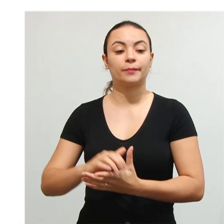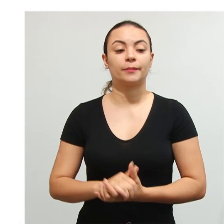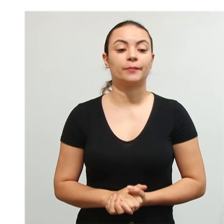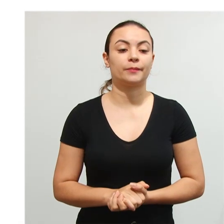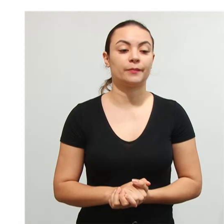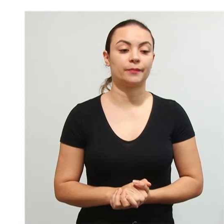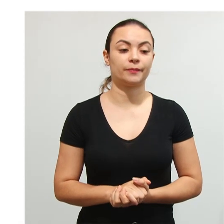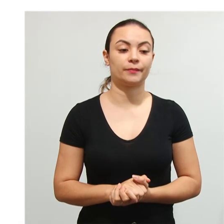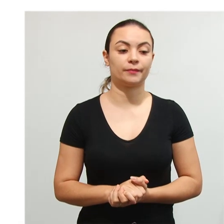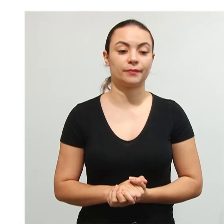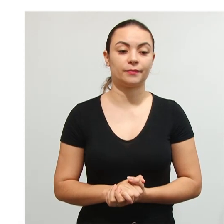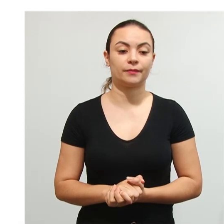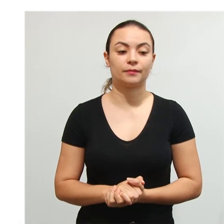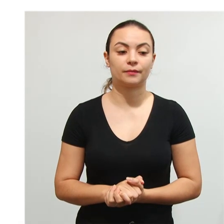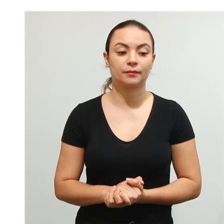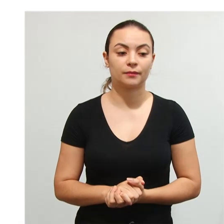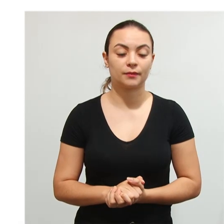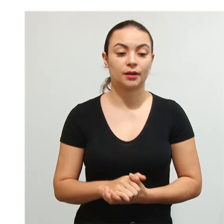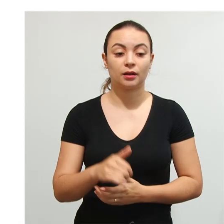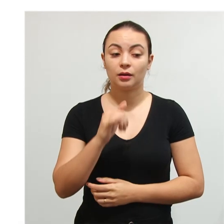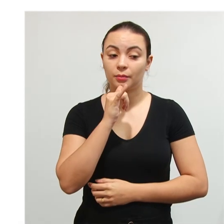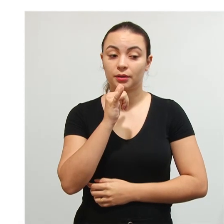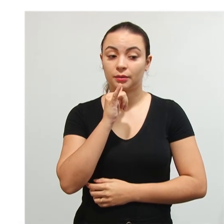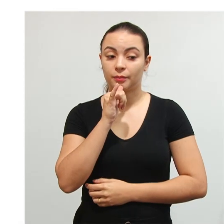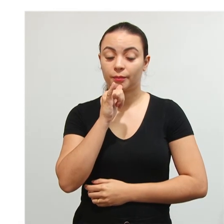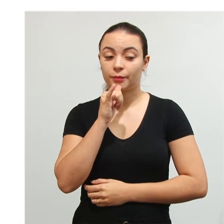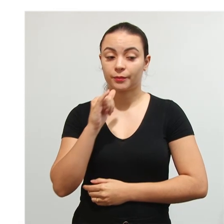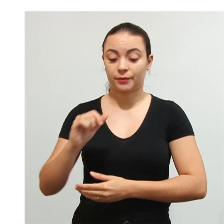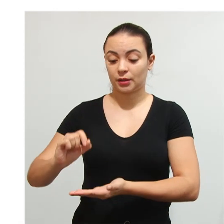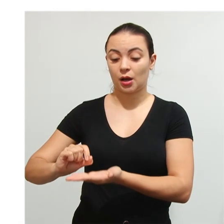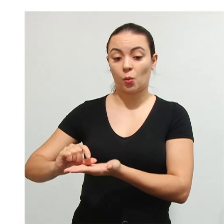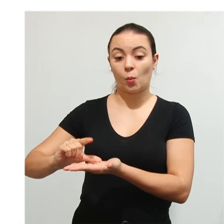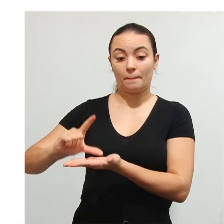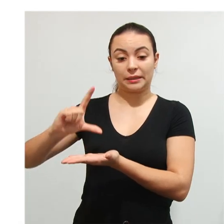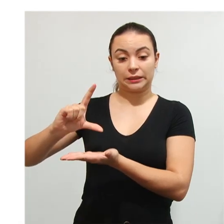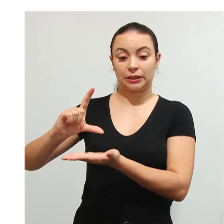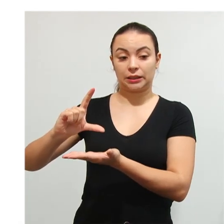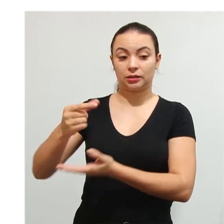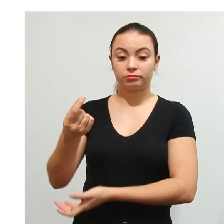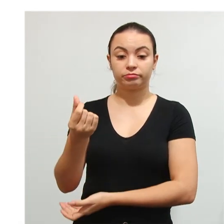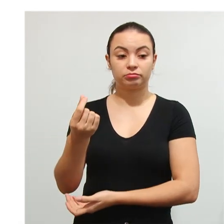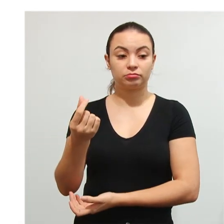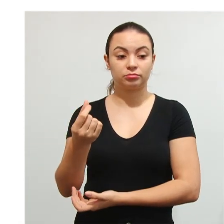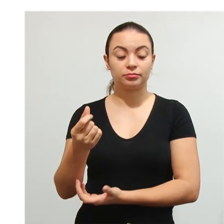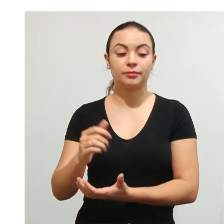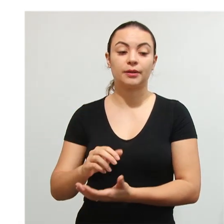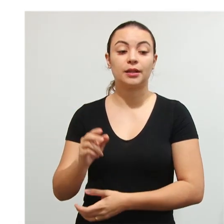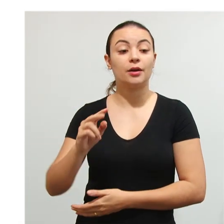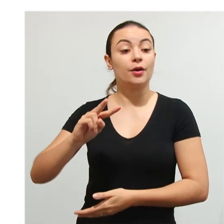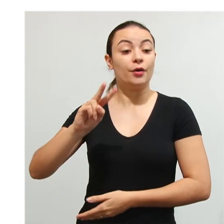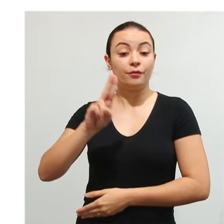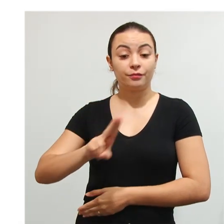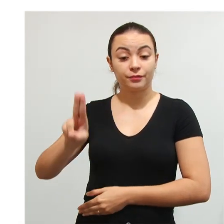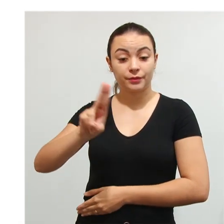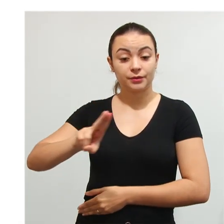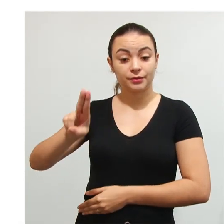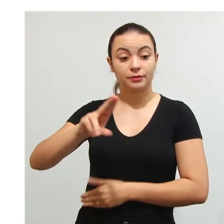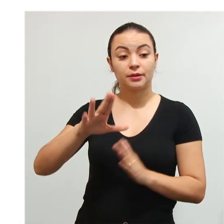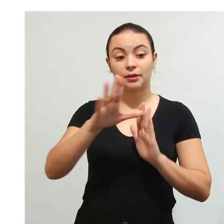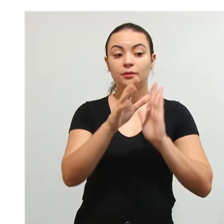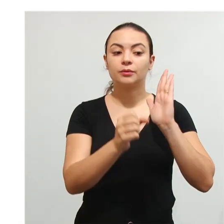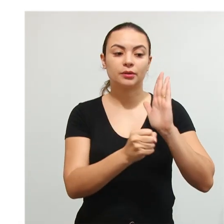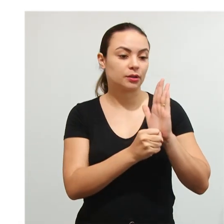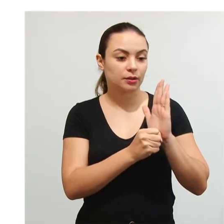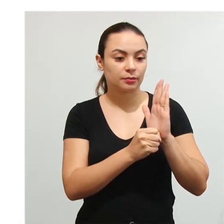aumento generalizado de preço é mais usual usar alguns índices por exemplo o igpd o IGPM e